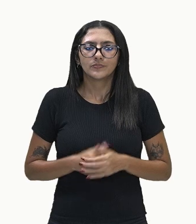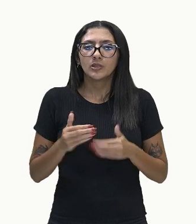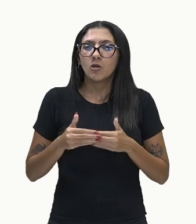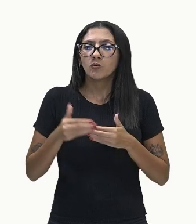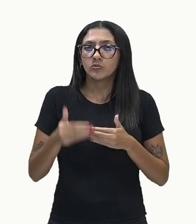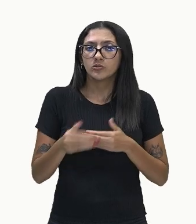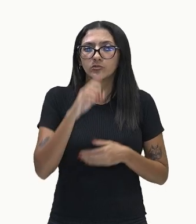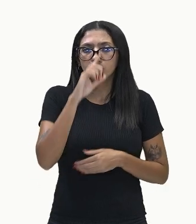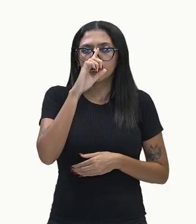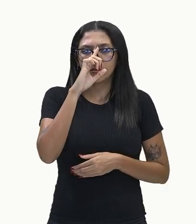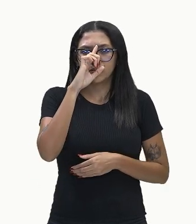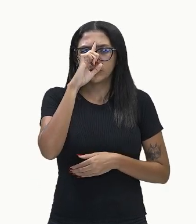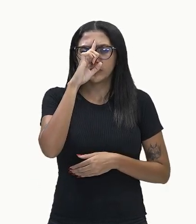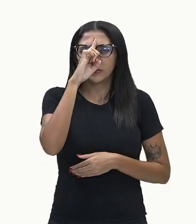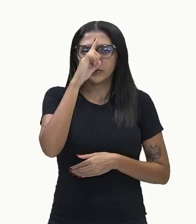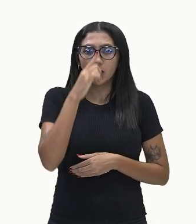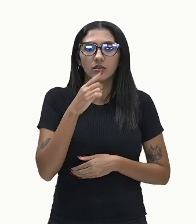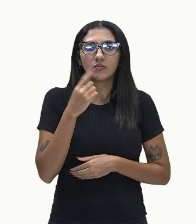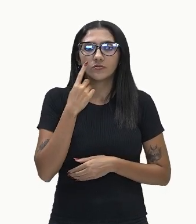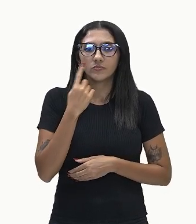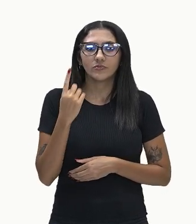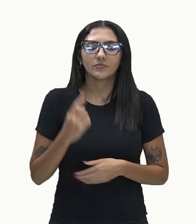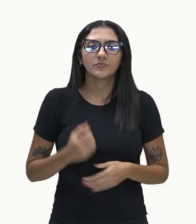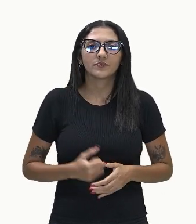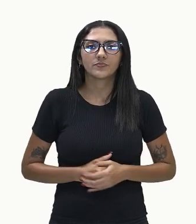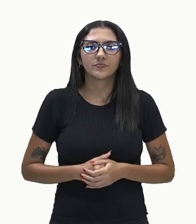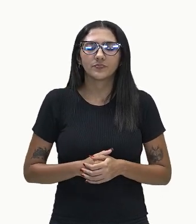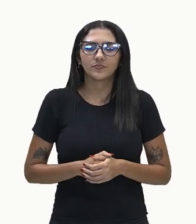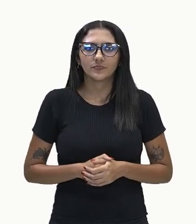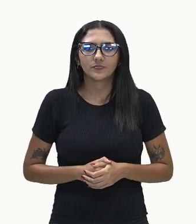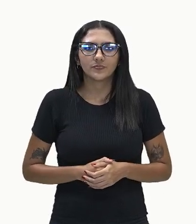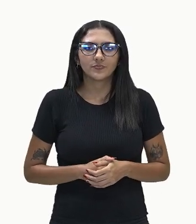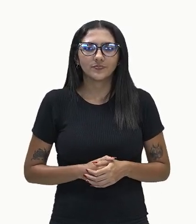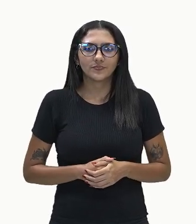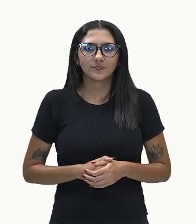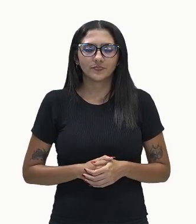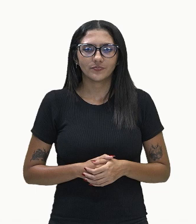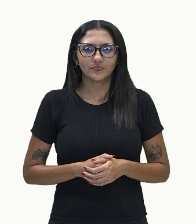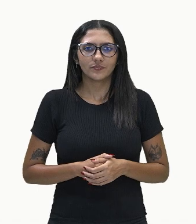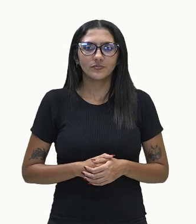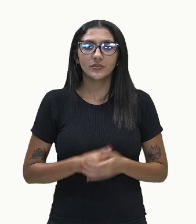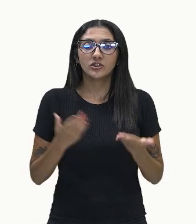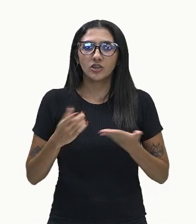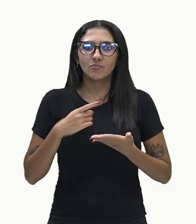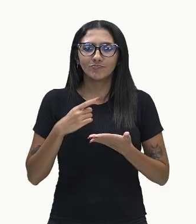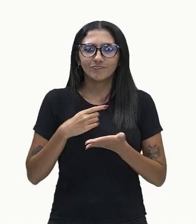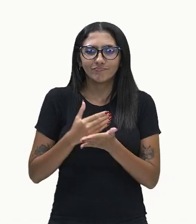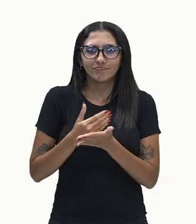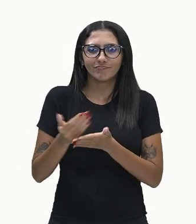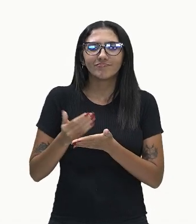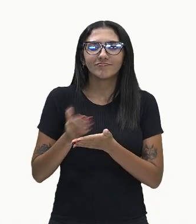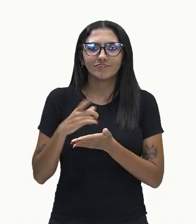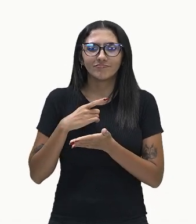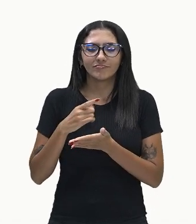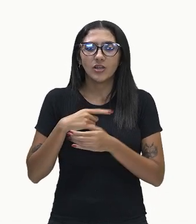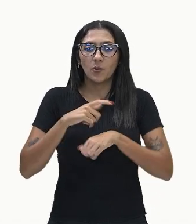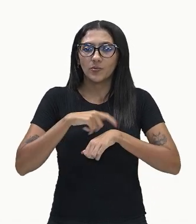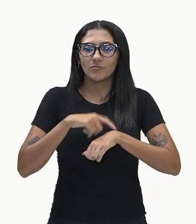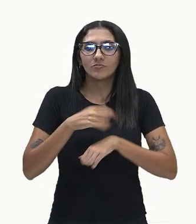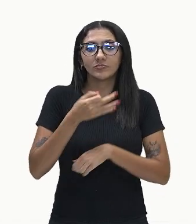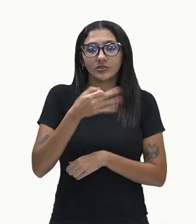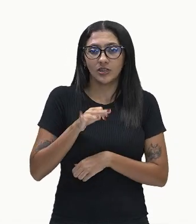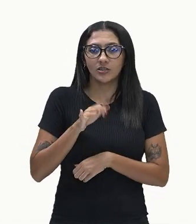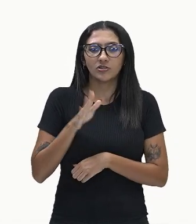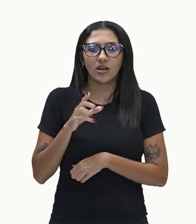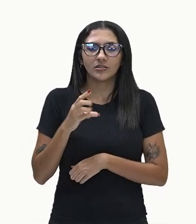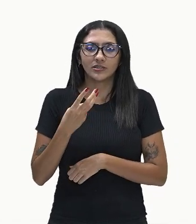continuando, nós vamos ter o quê? O nascimento, né, quando a criança já está no seu